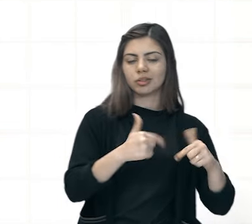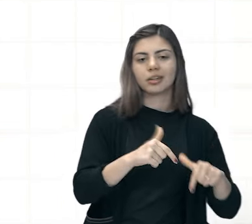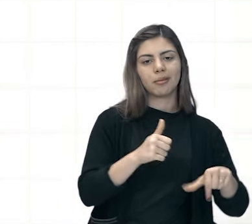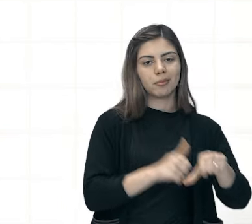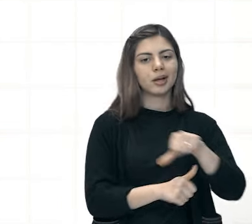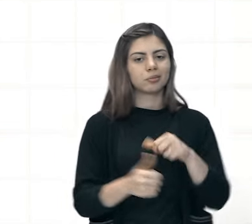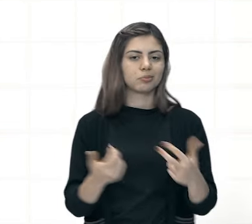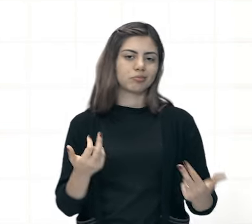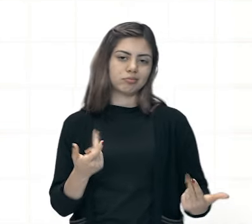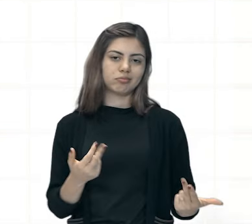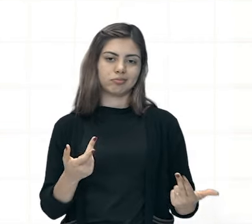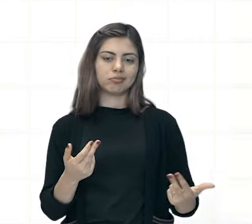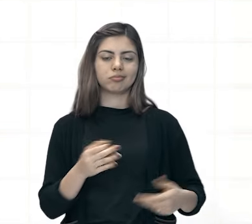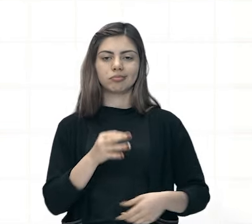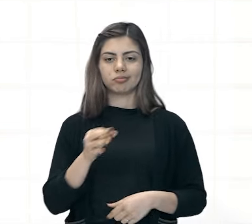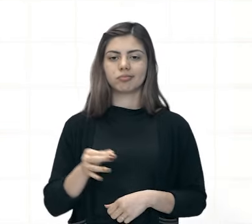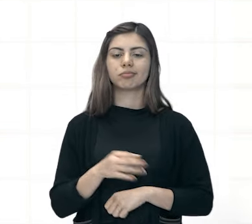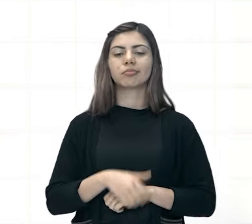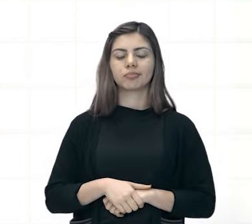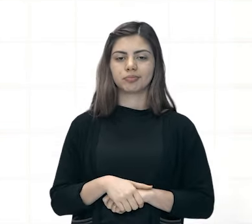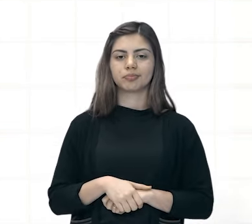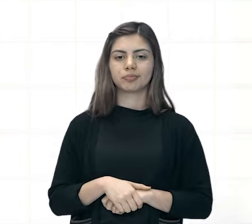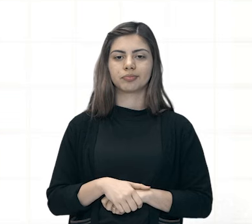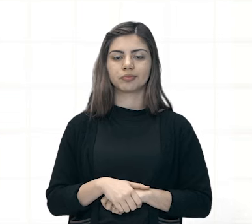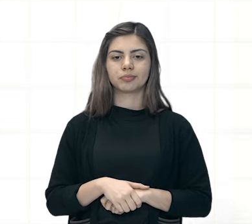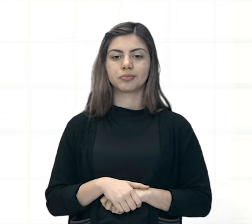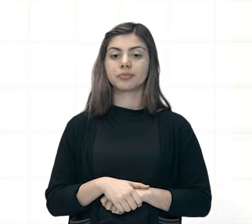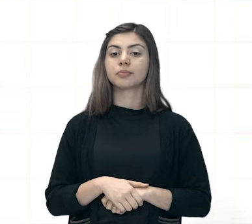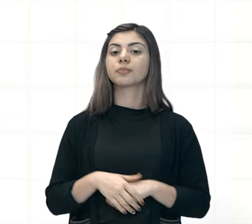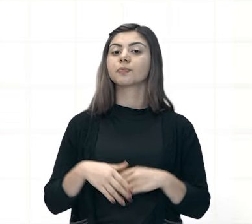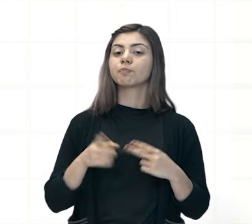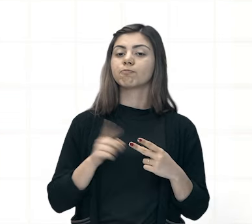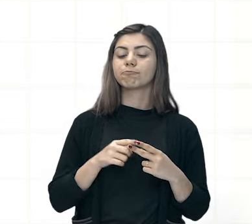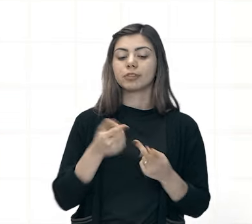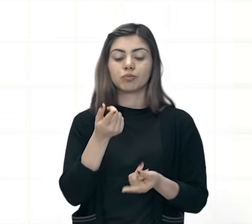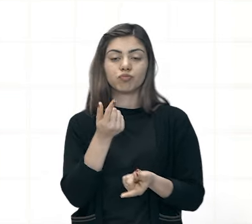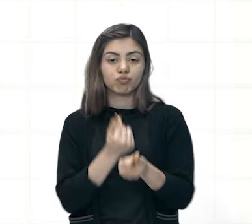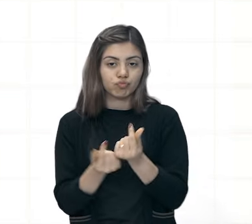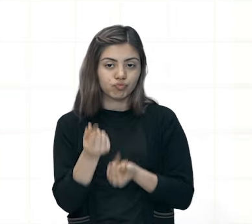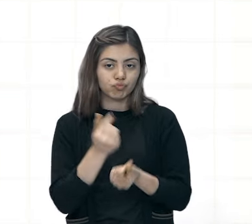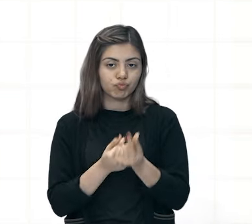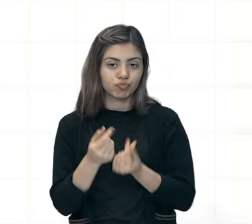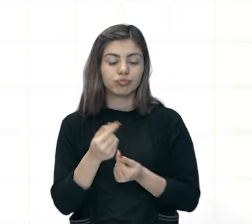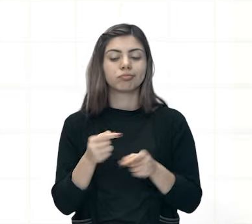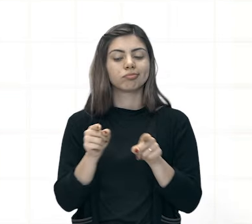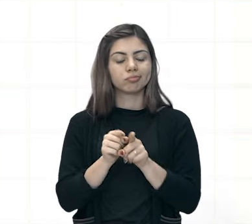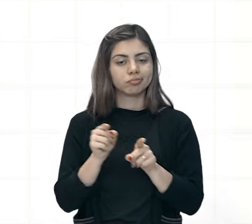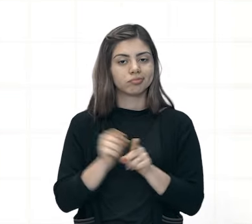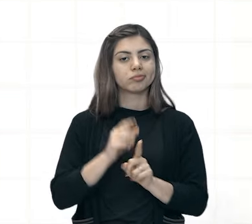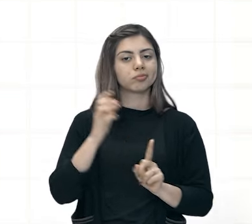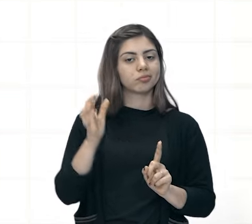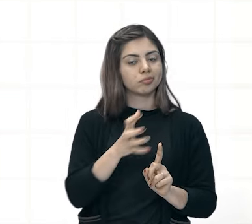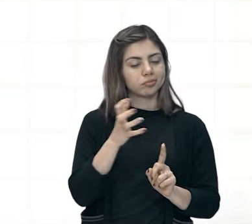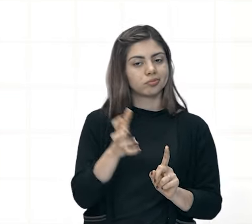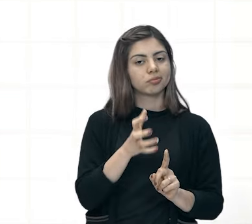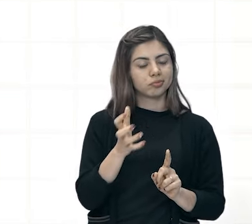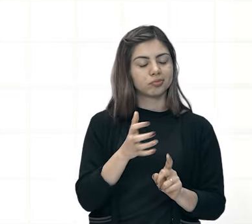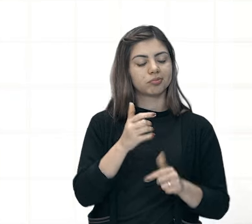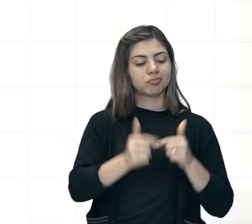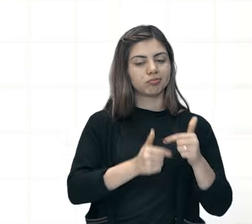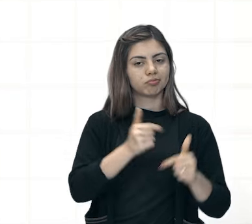também refletindo nas relações de trabalho. A questão das finanças também acabou influenciando